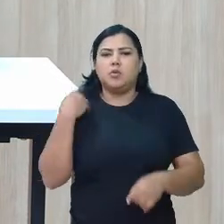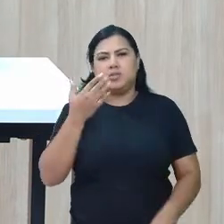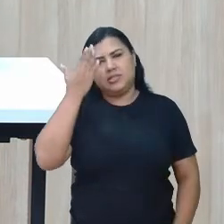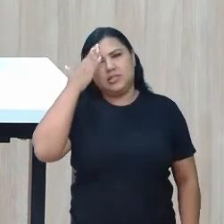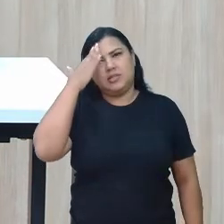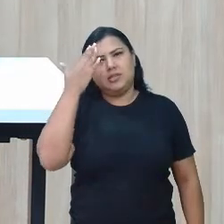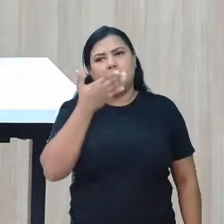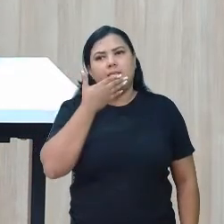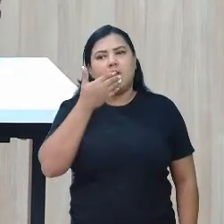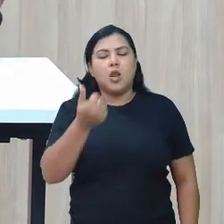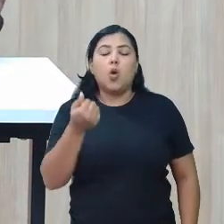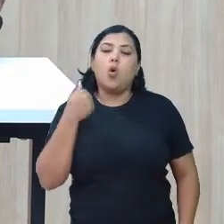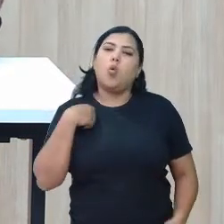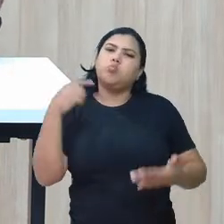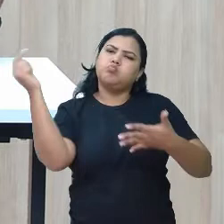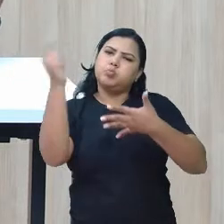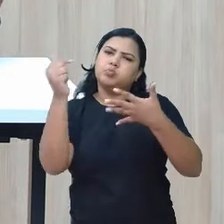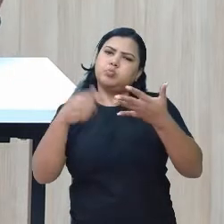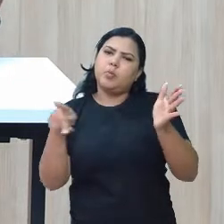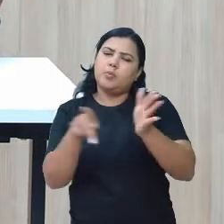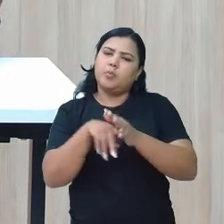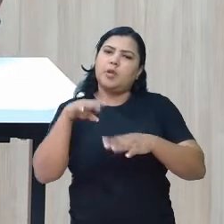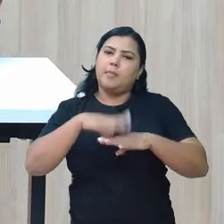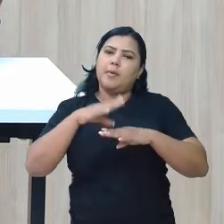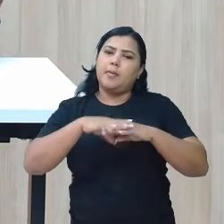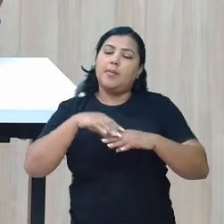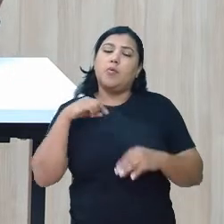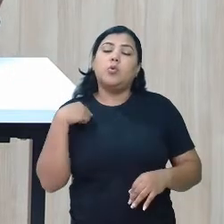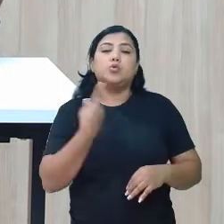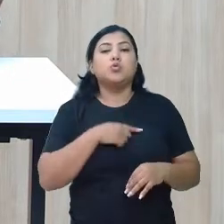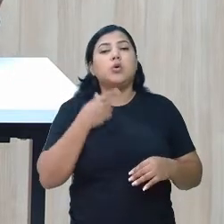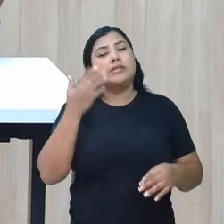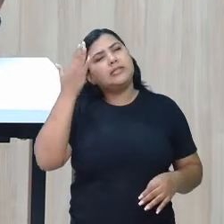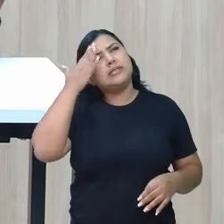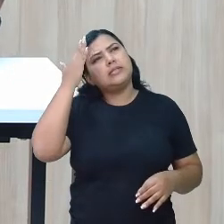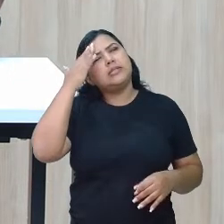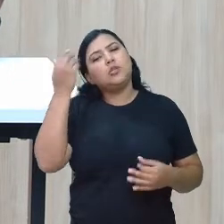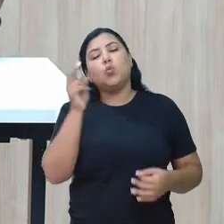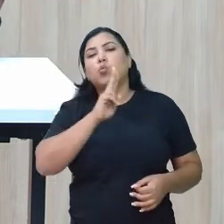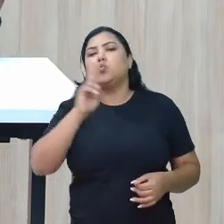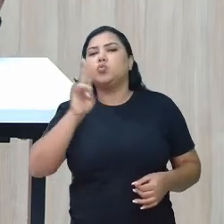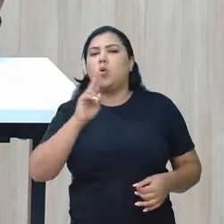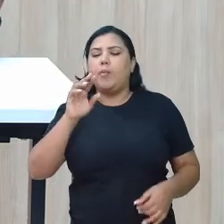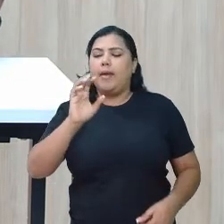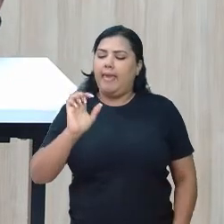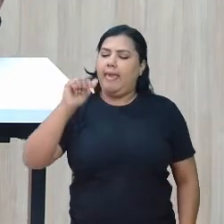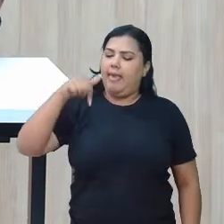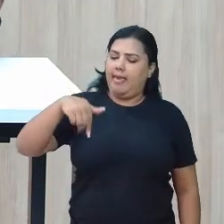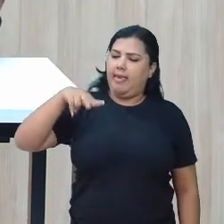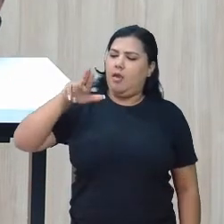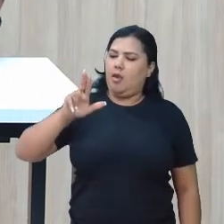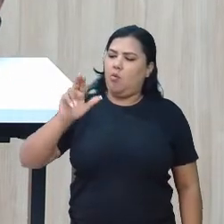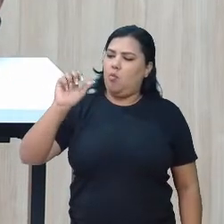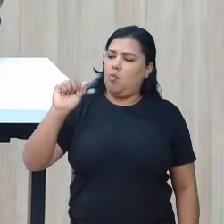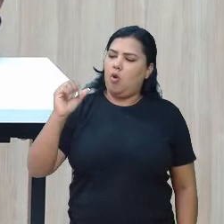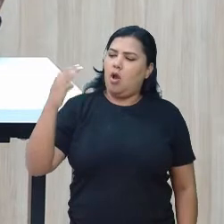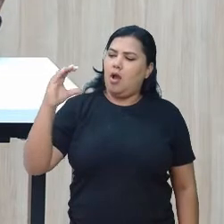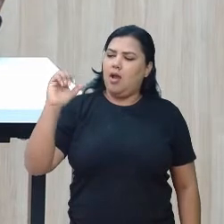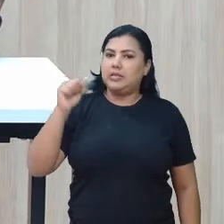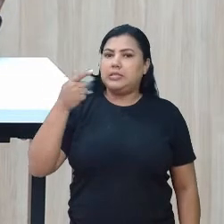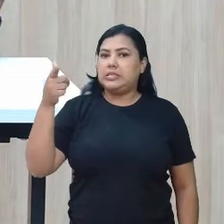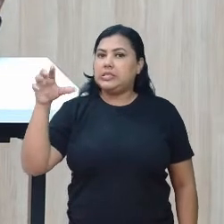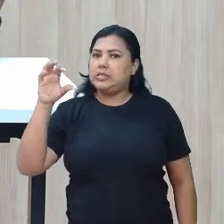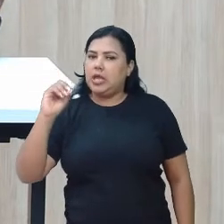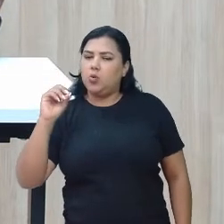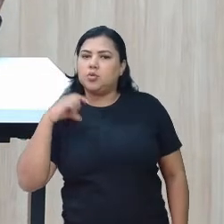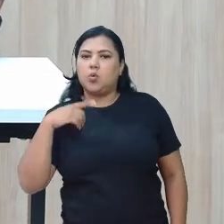os elementos da matemática quando a gente tenta compreender o nome daquele assunto. Então, o nome equação, ele está associado